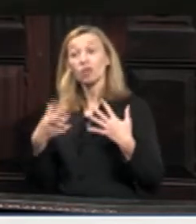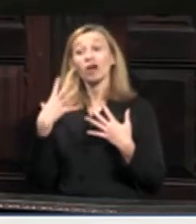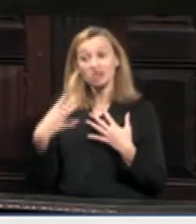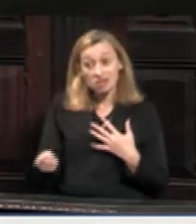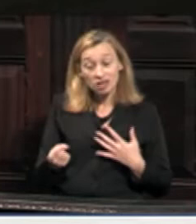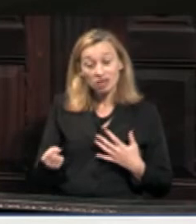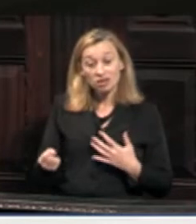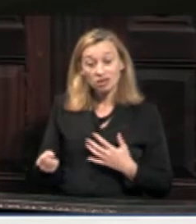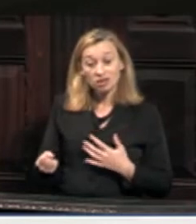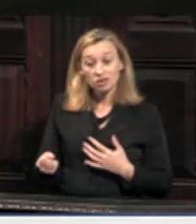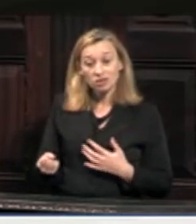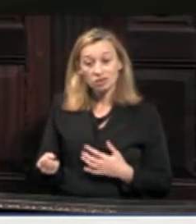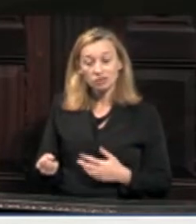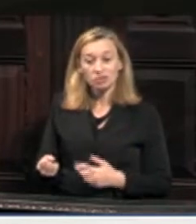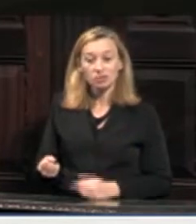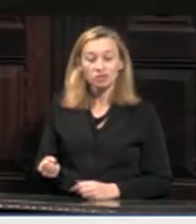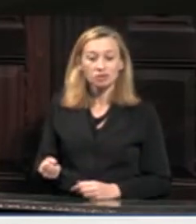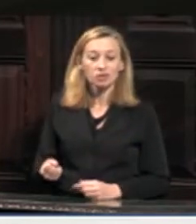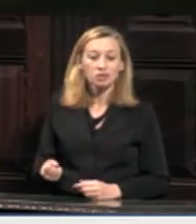são reminiscentes